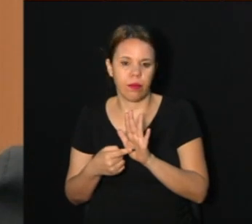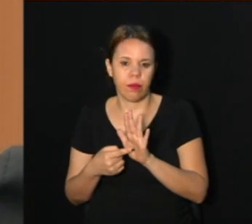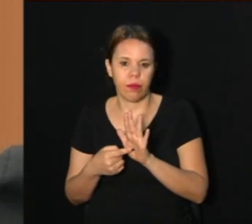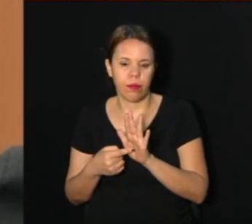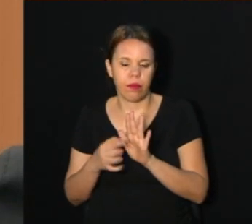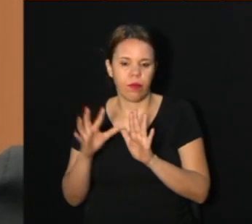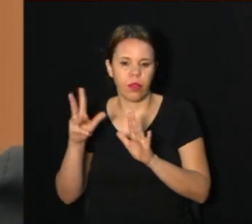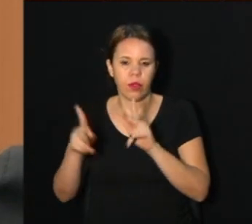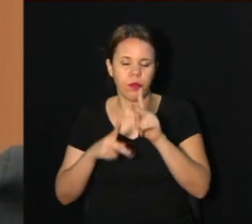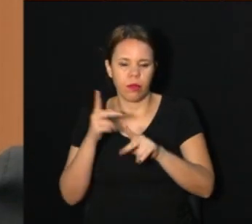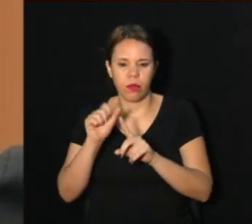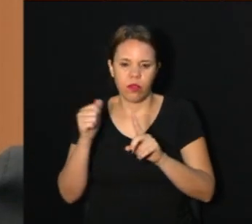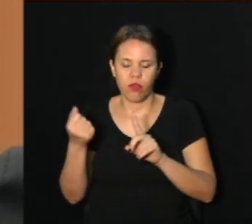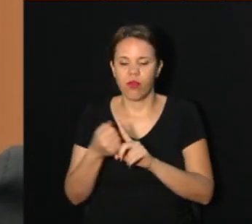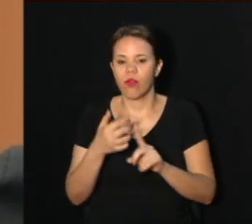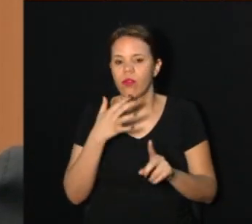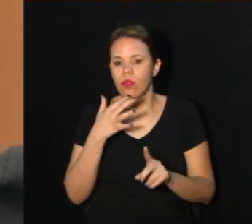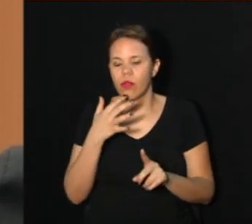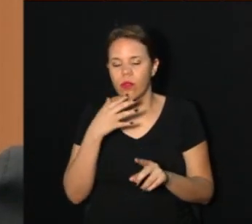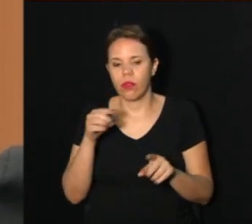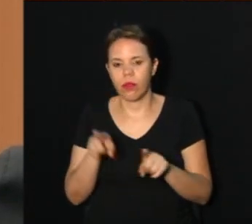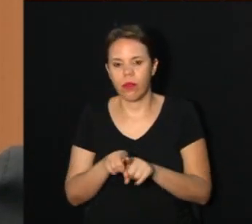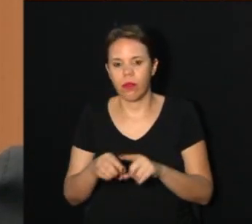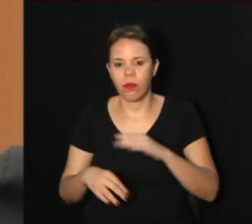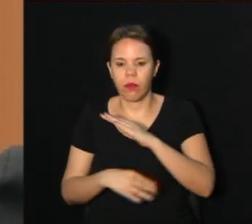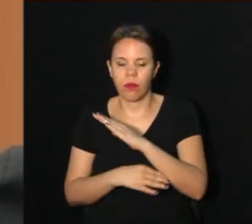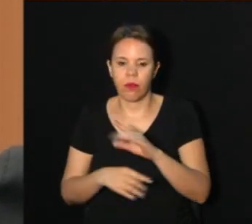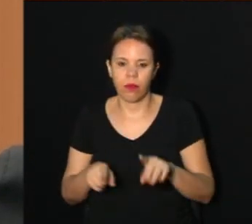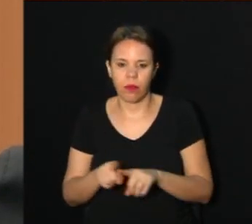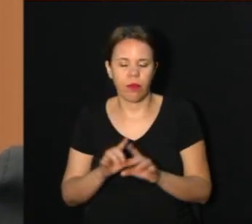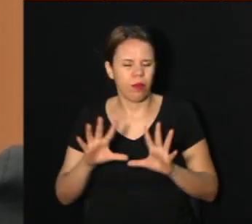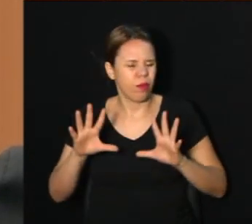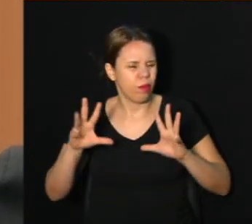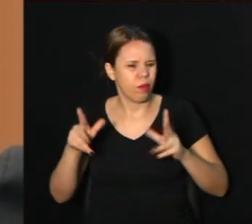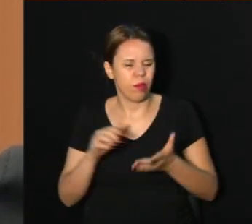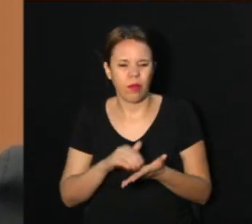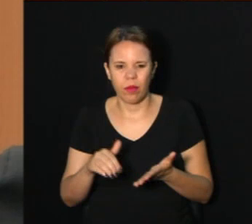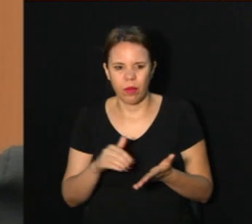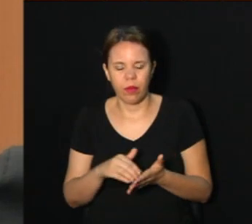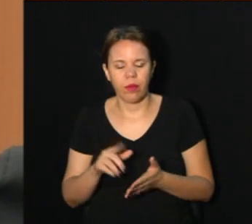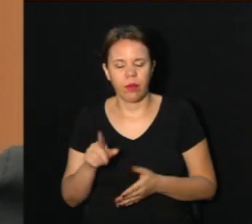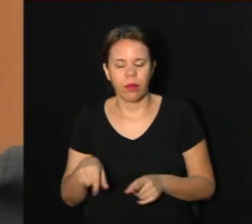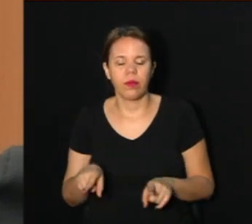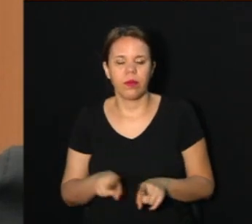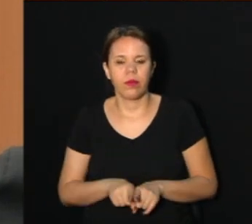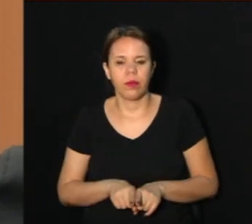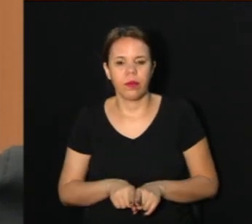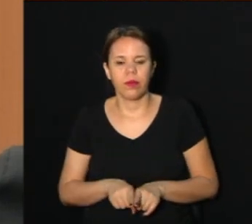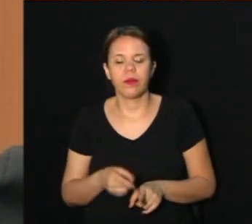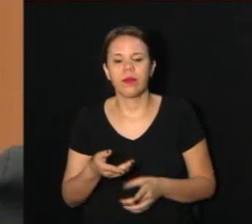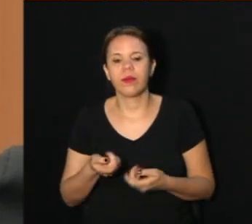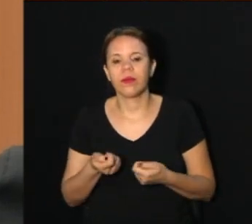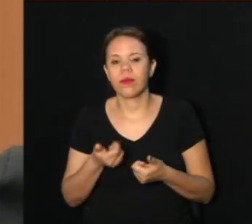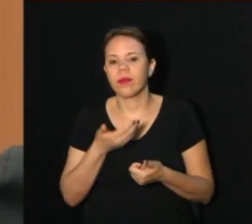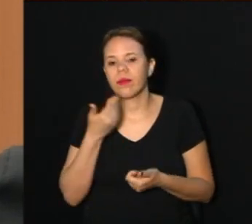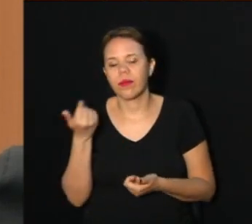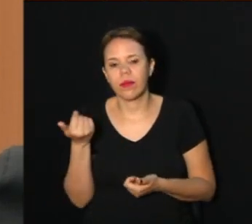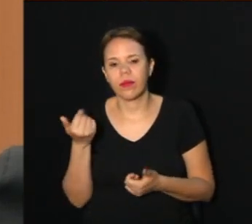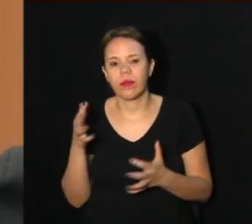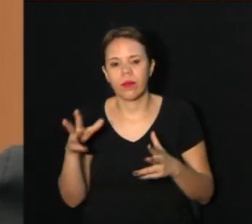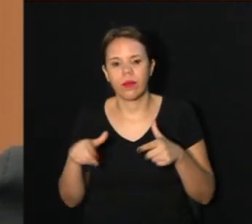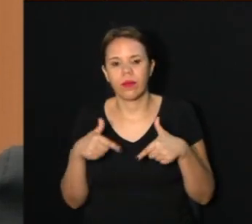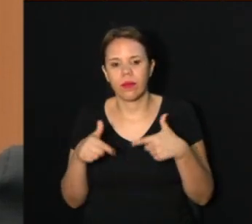toda a sociedade, pelos membros do Legislativo, por todas as secretarias, e com isso também facilitando o trabalho de